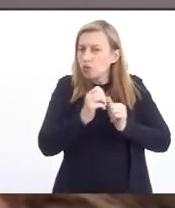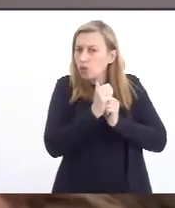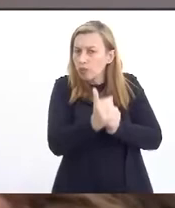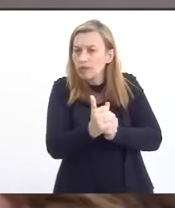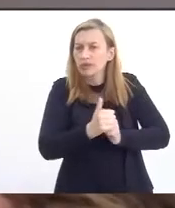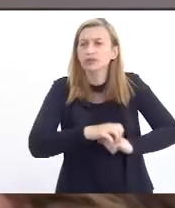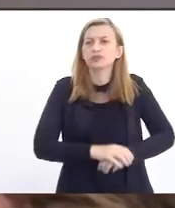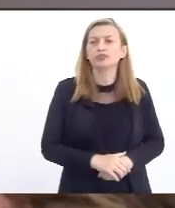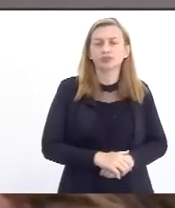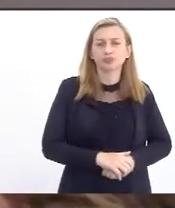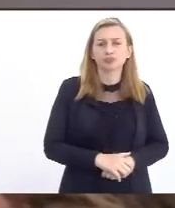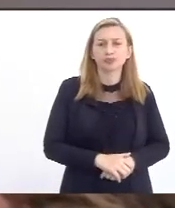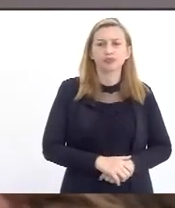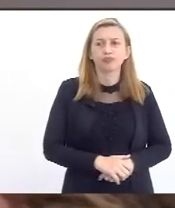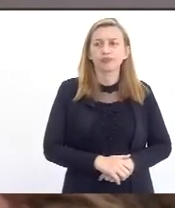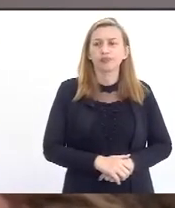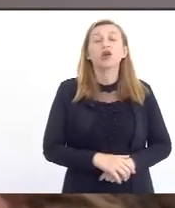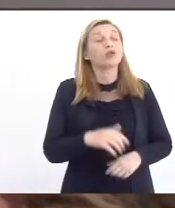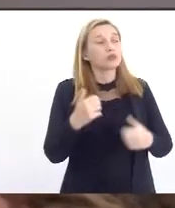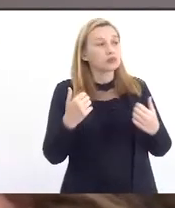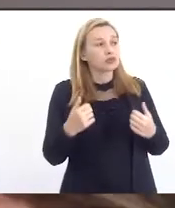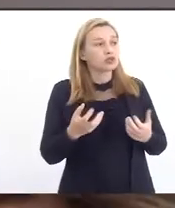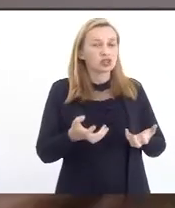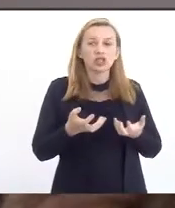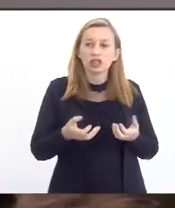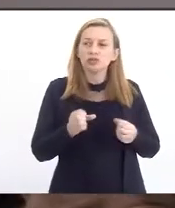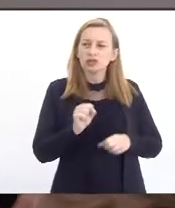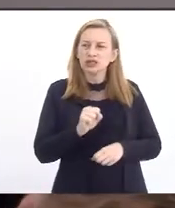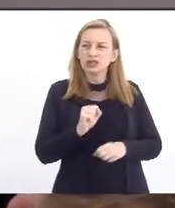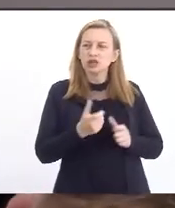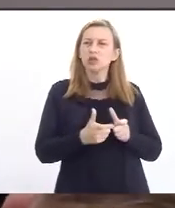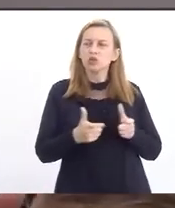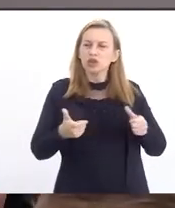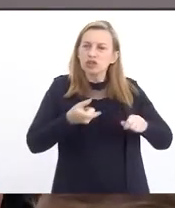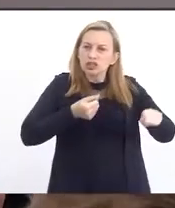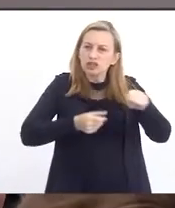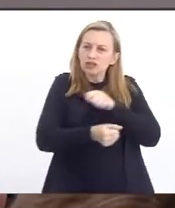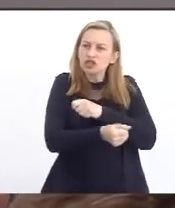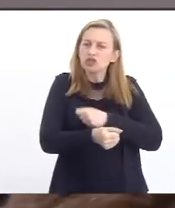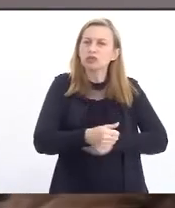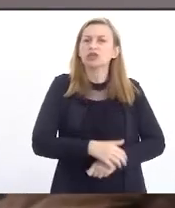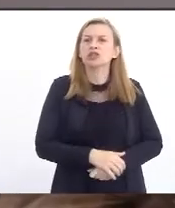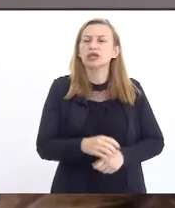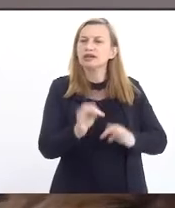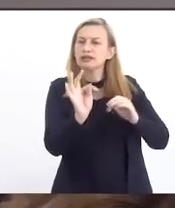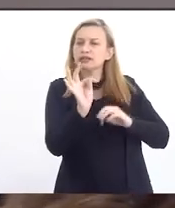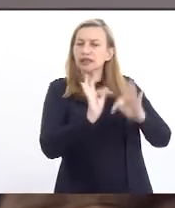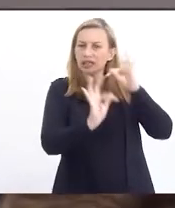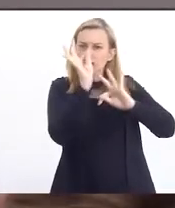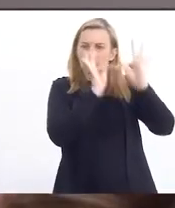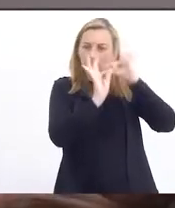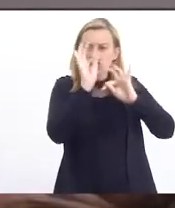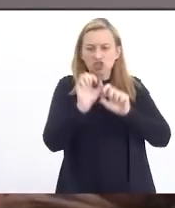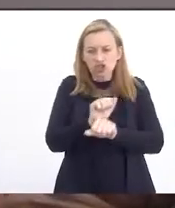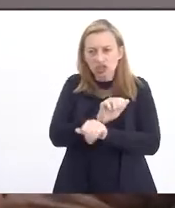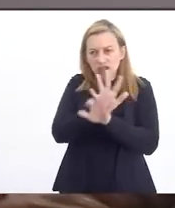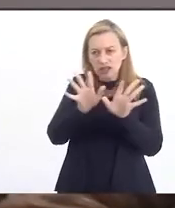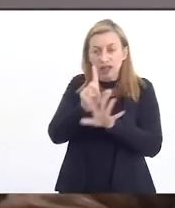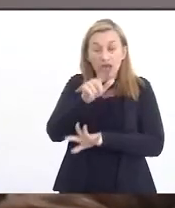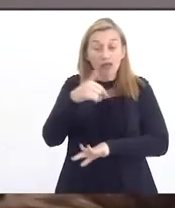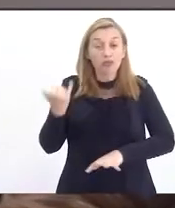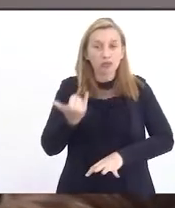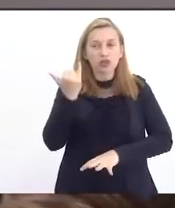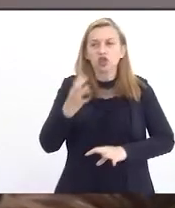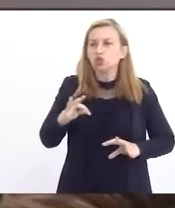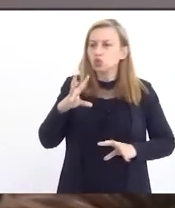acompanhamento. A gente pretende fazer um grande investimento em tecnologia e transparência. Eu acho que é importante que